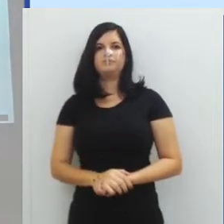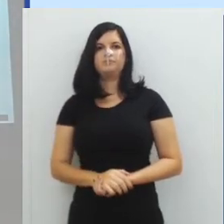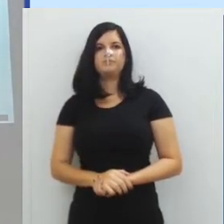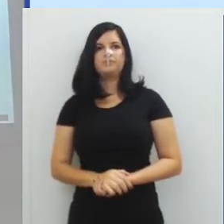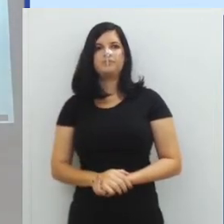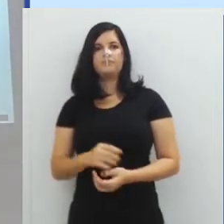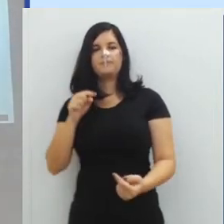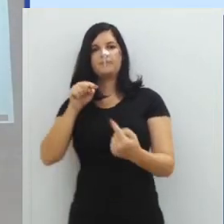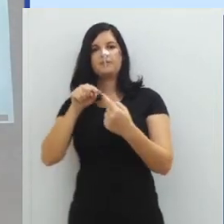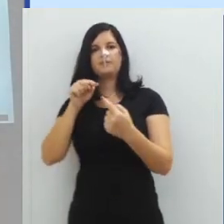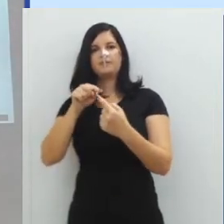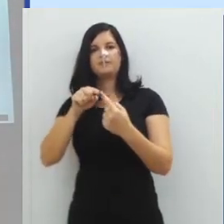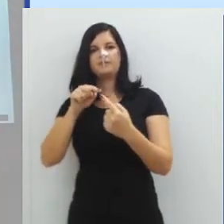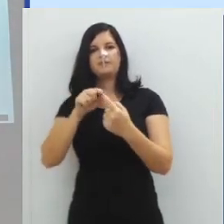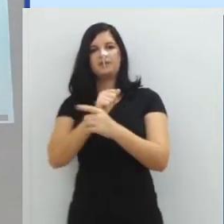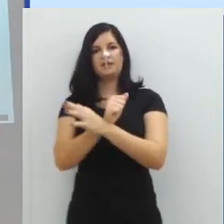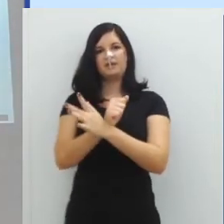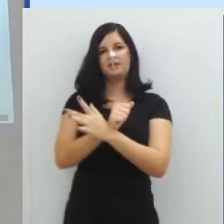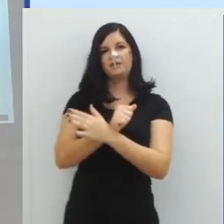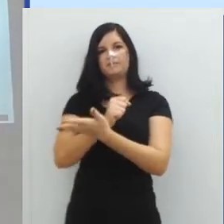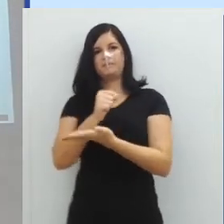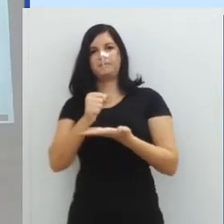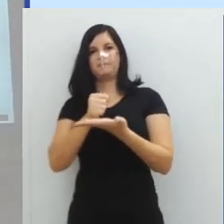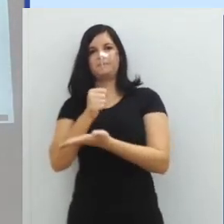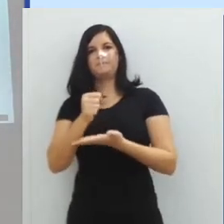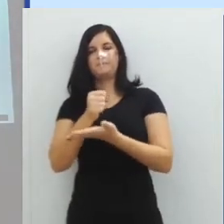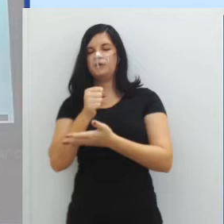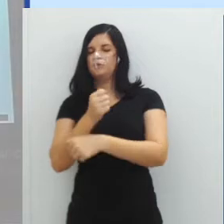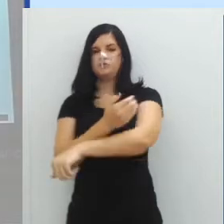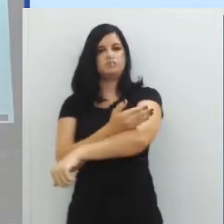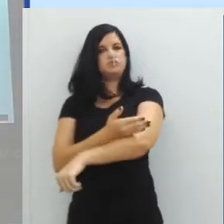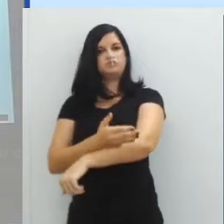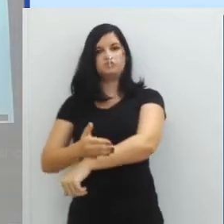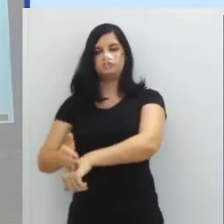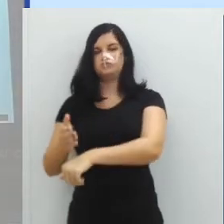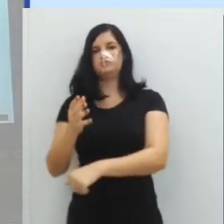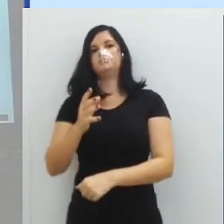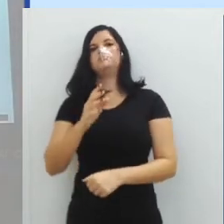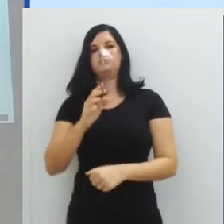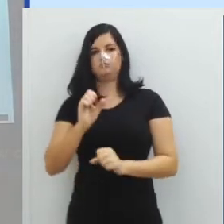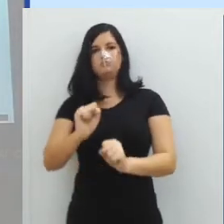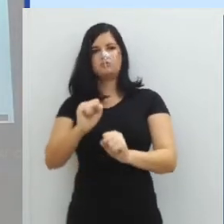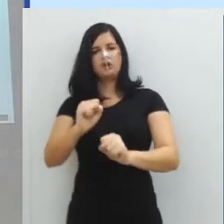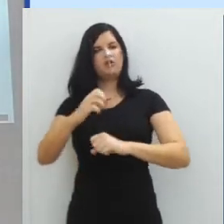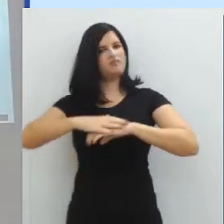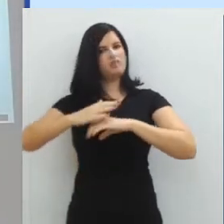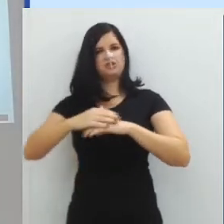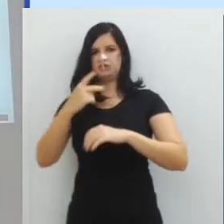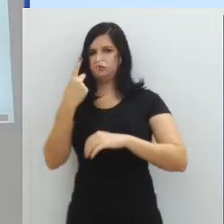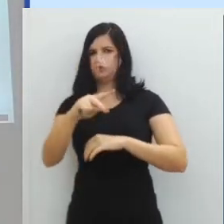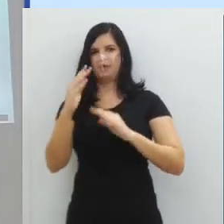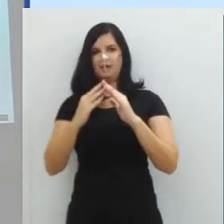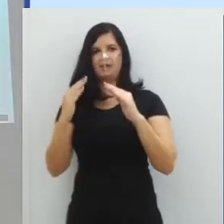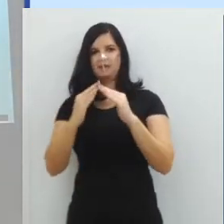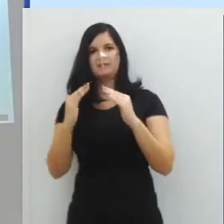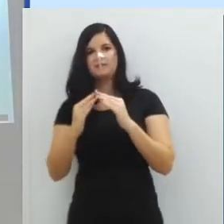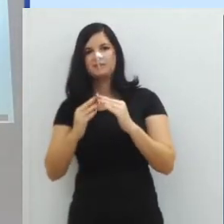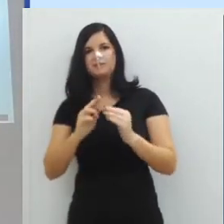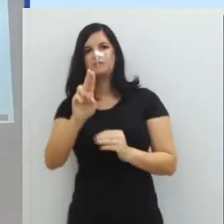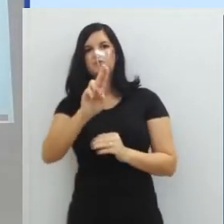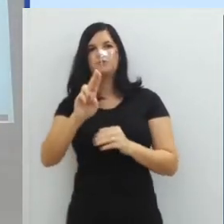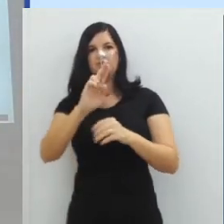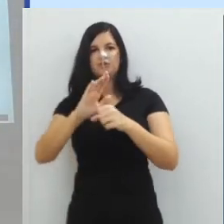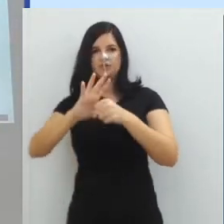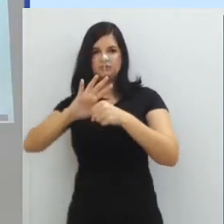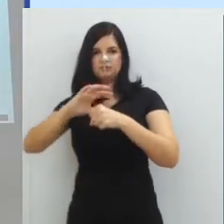Um indicador de ácidos e bases que é muito comum e que vocês podem fazer esse experimento em casa é a questão do uso do